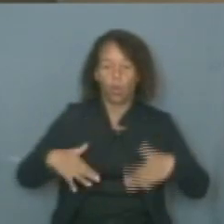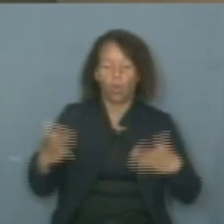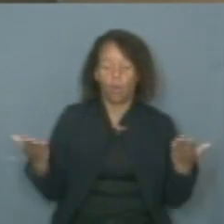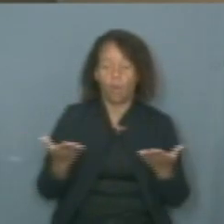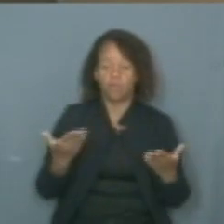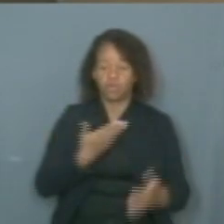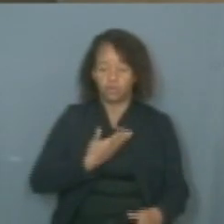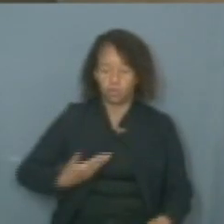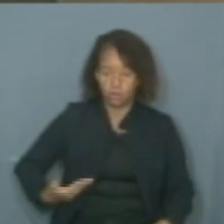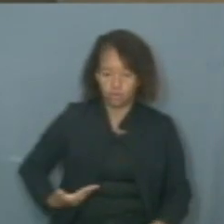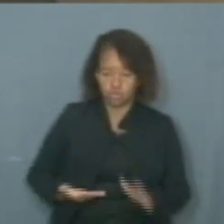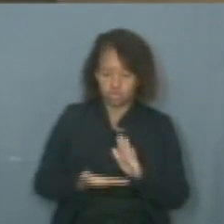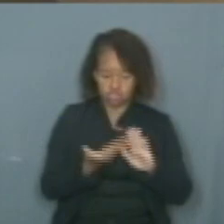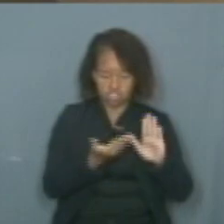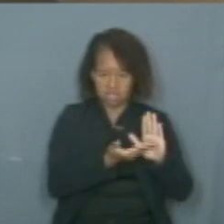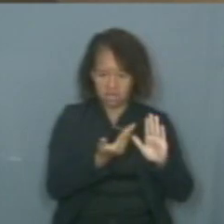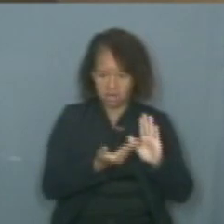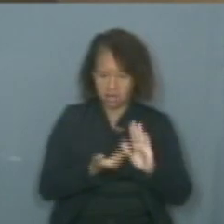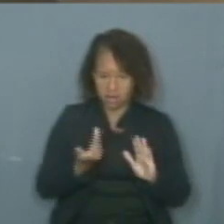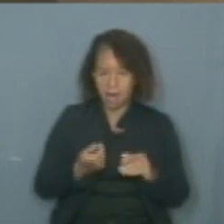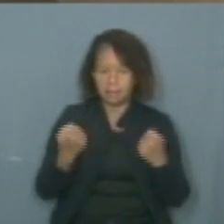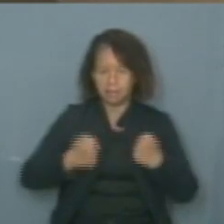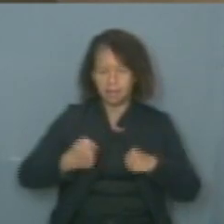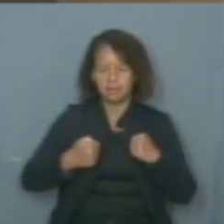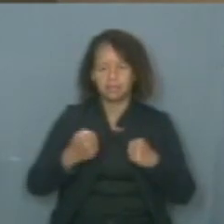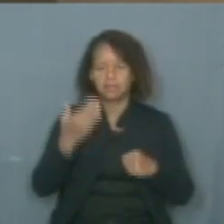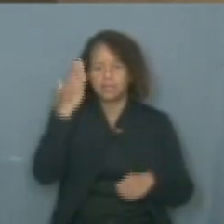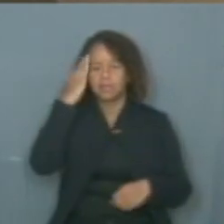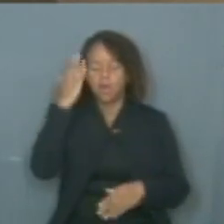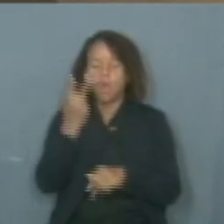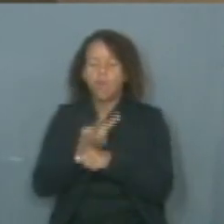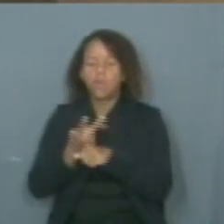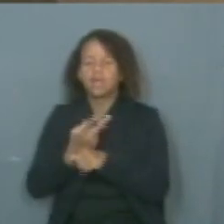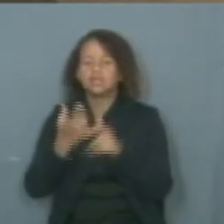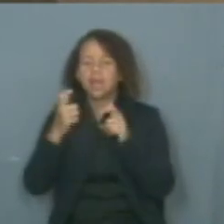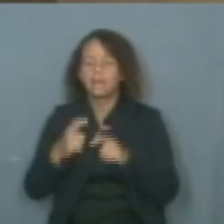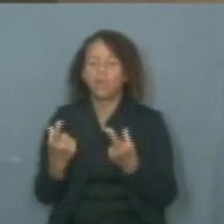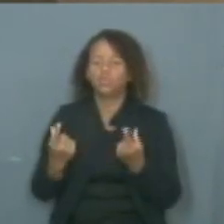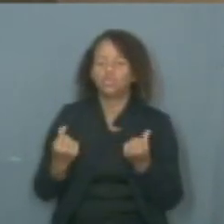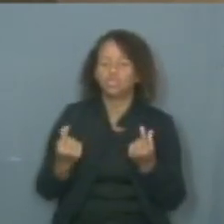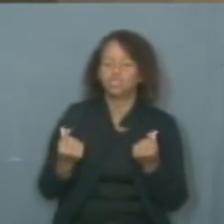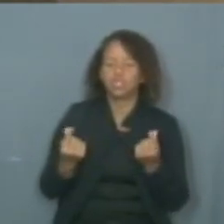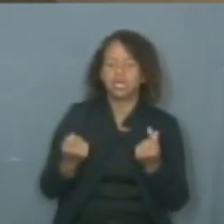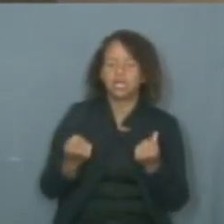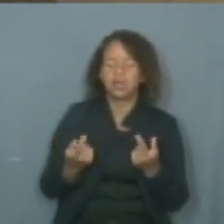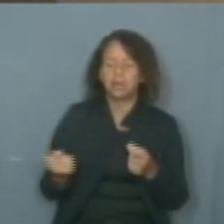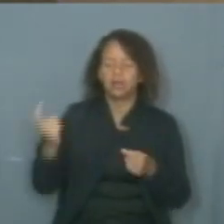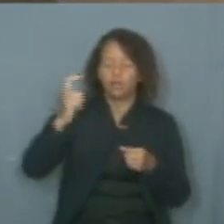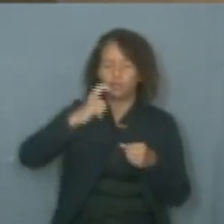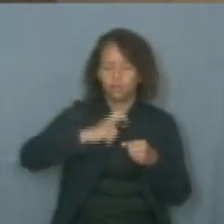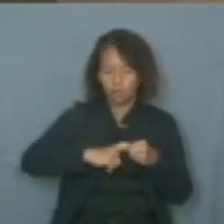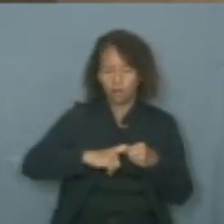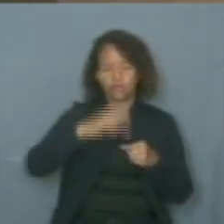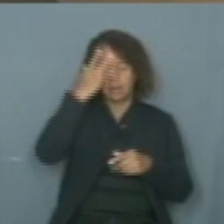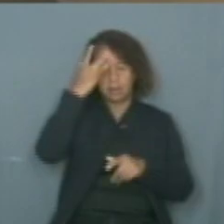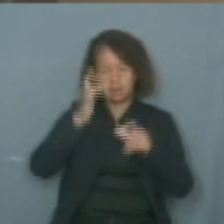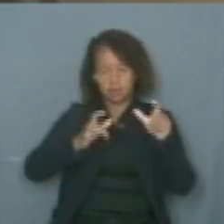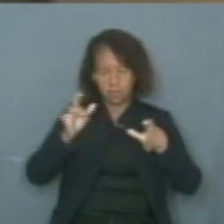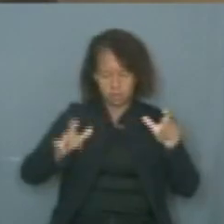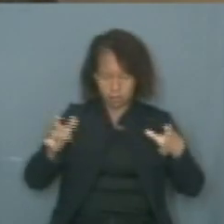querendo tirar, primeiramente ele tinha que procurar de onde está esse dinheiro para que fosse devolvido para essas